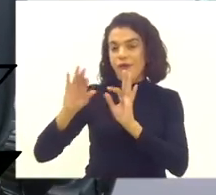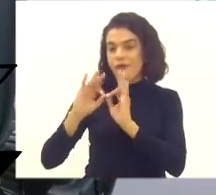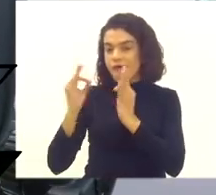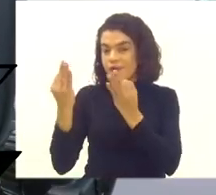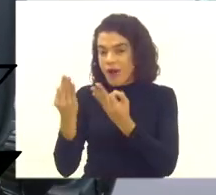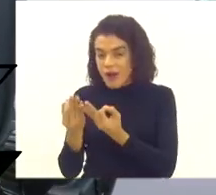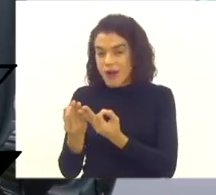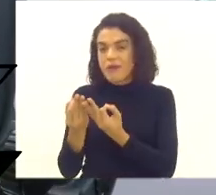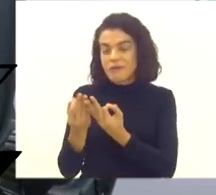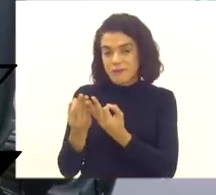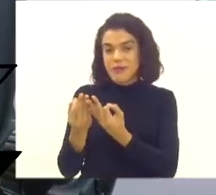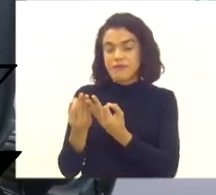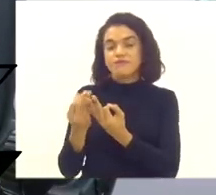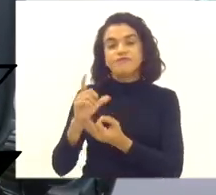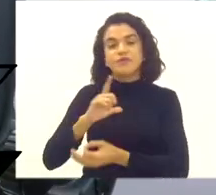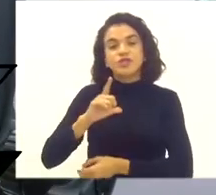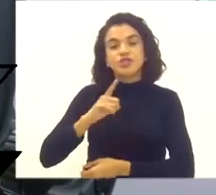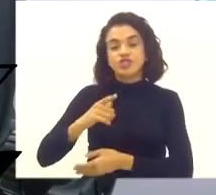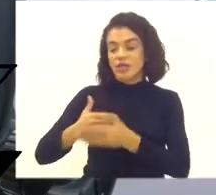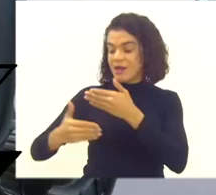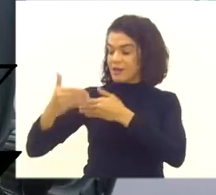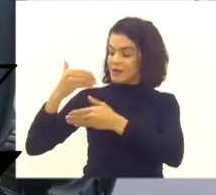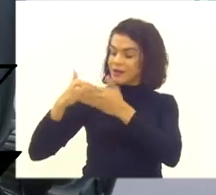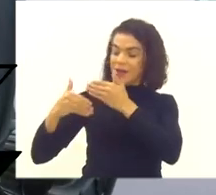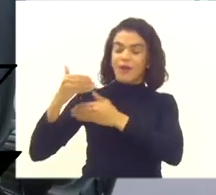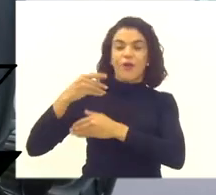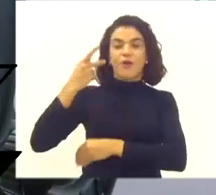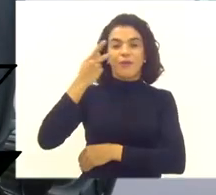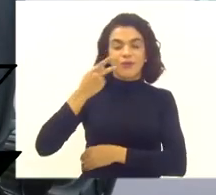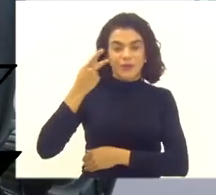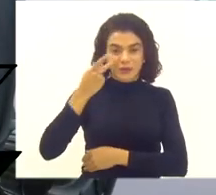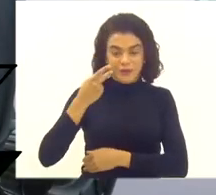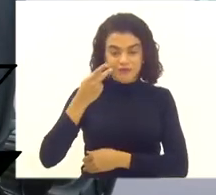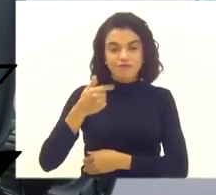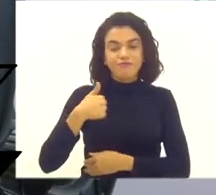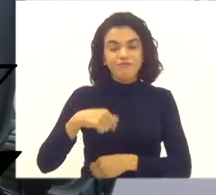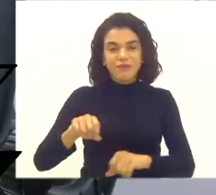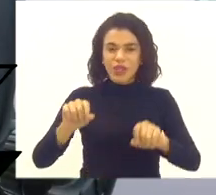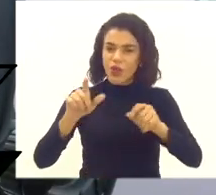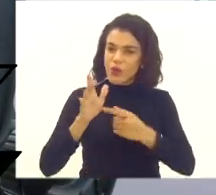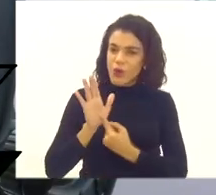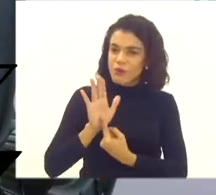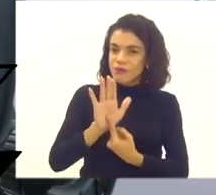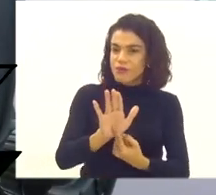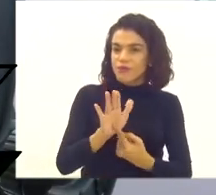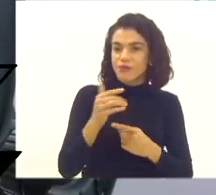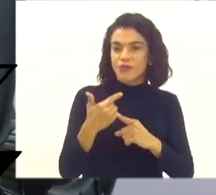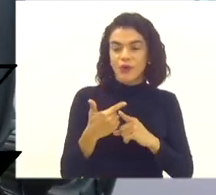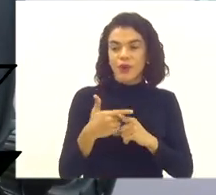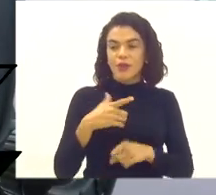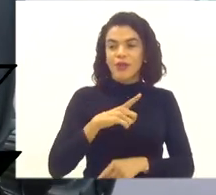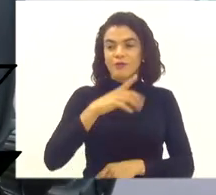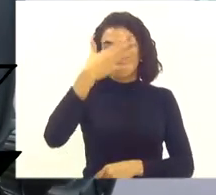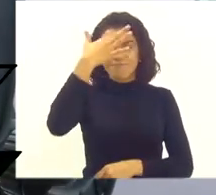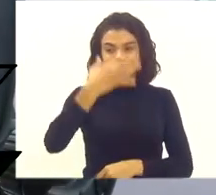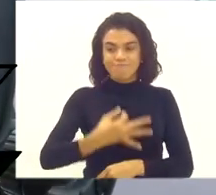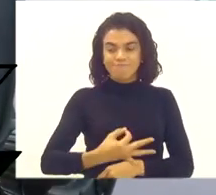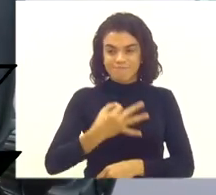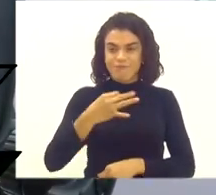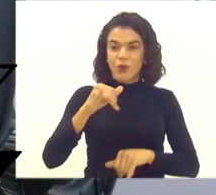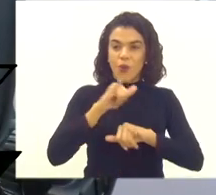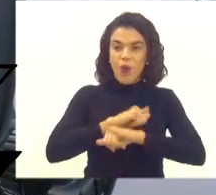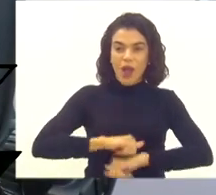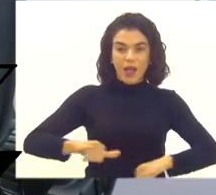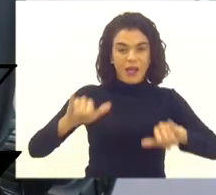integrante da sua família que tinha uma trajetória anterior a ela e eu tô destacando isso porque eu tenho absoluta certeza que uma campanha